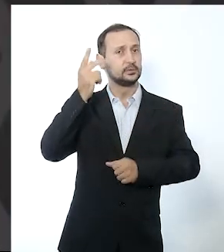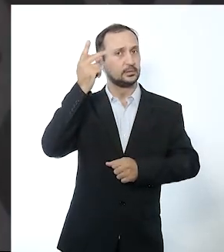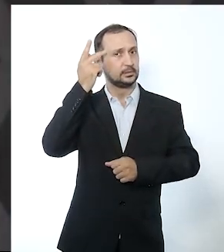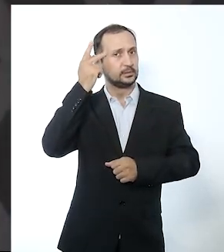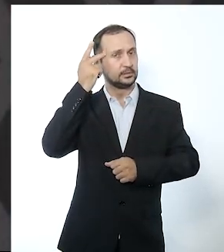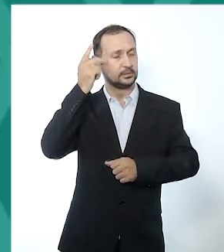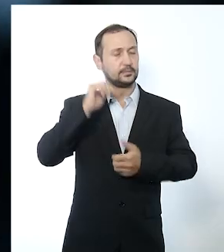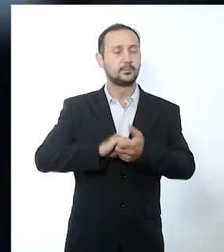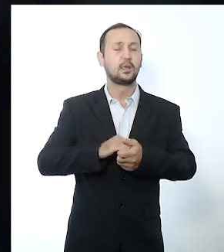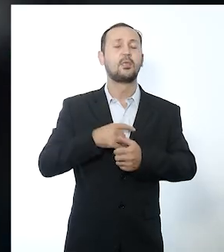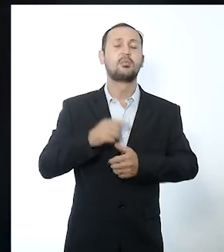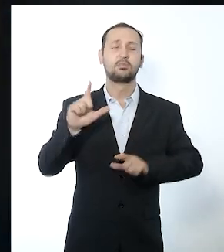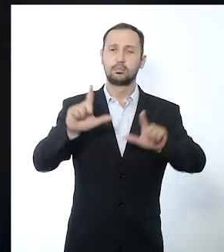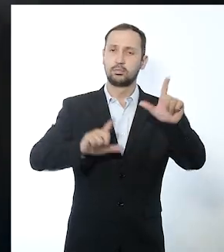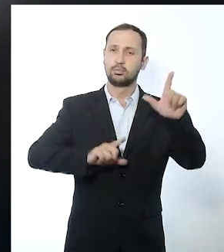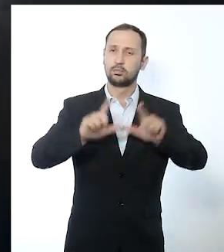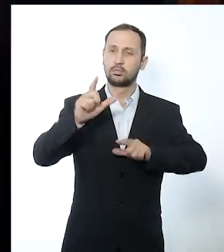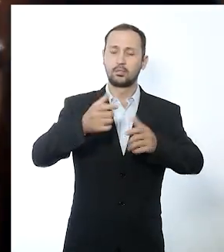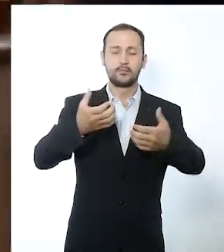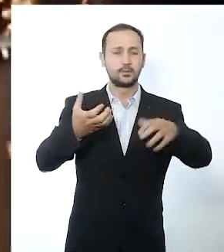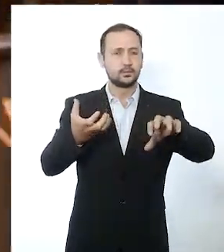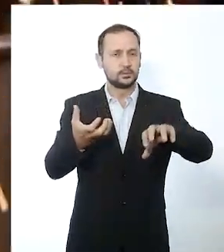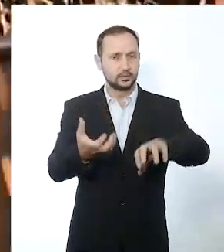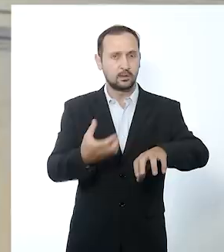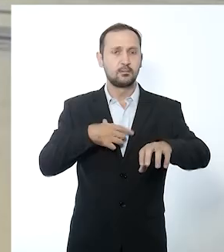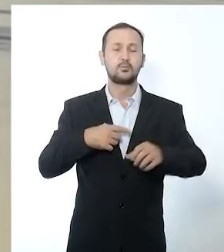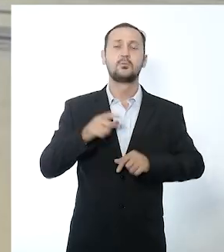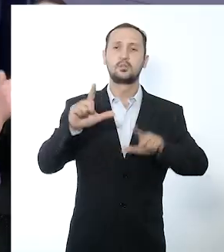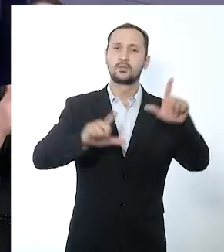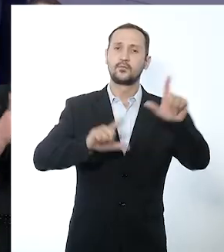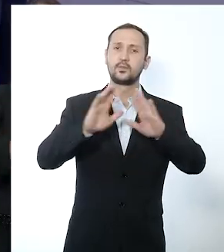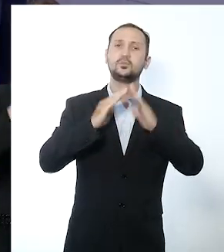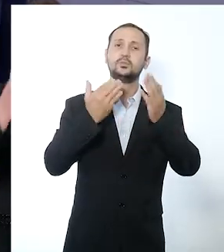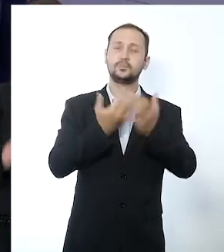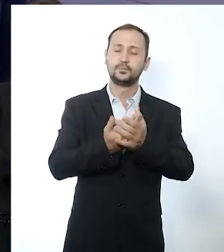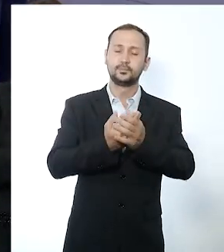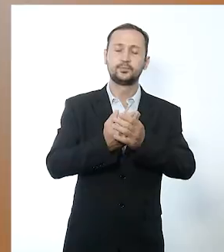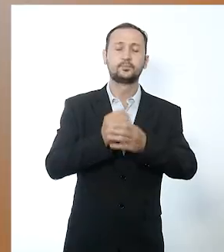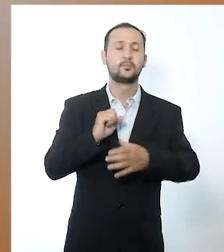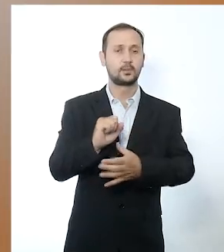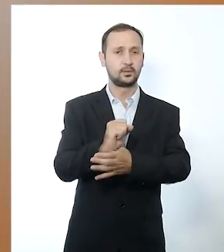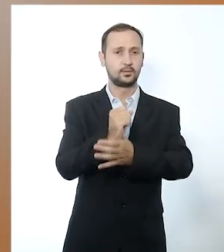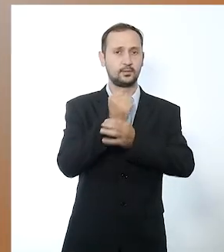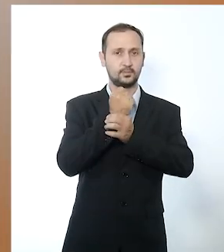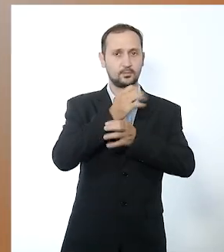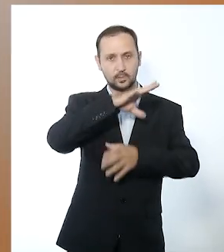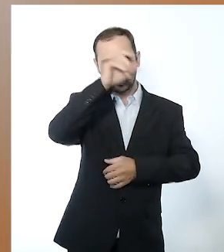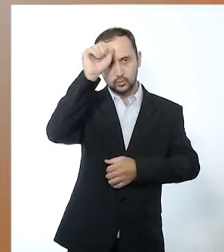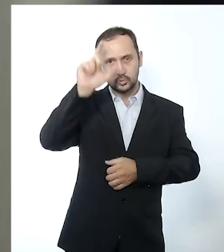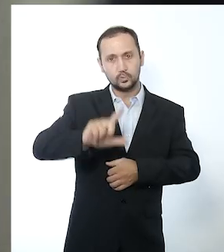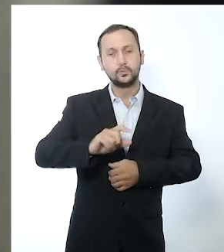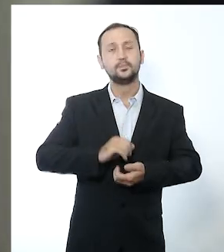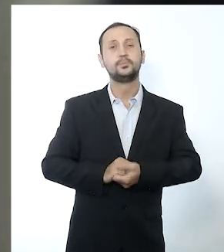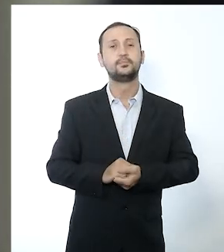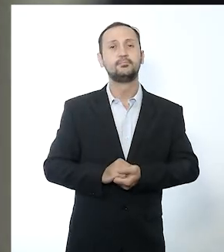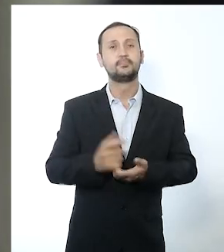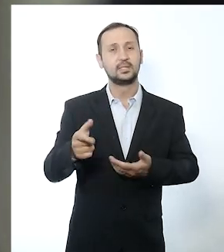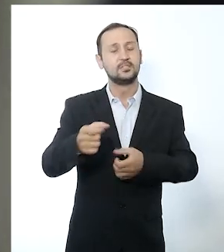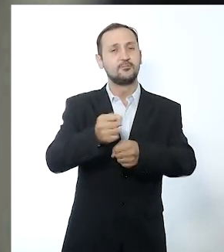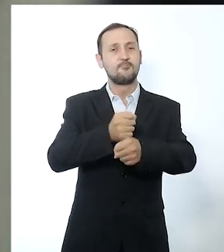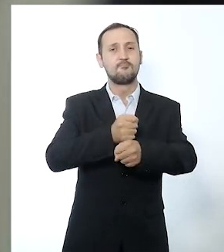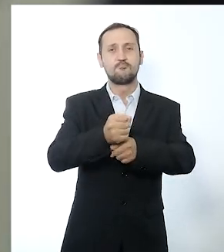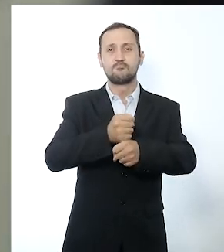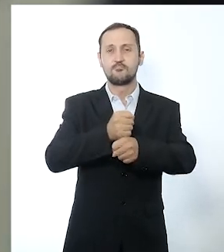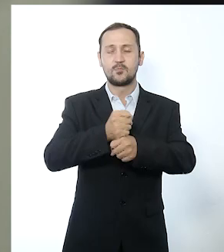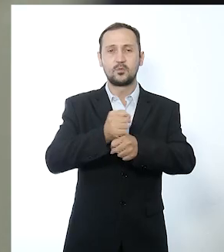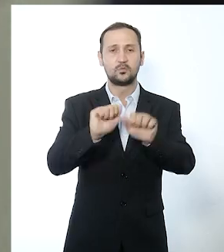TV Senado. TV Justiça. TV Escola. Defensoria Pública de Mato Grosso do Sul. E esse foi o ano